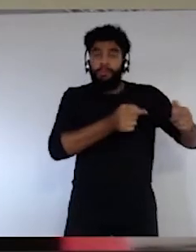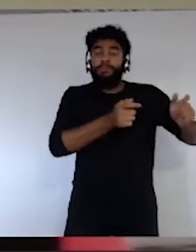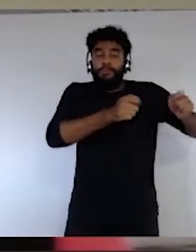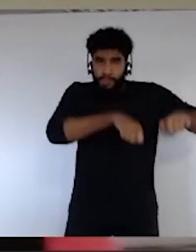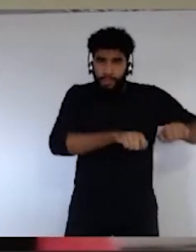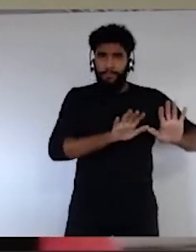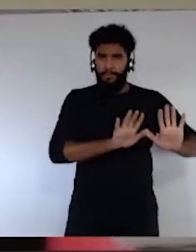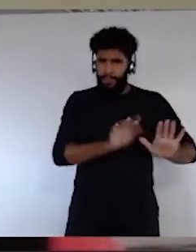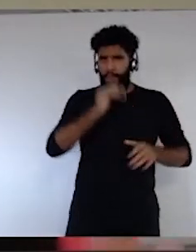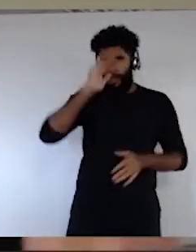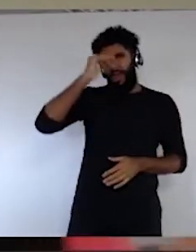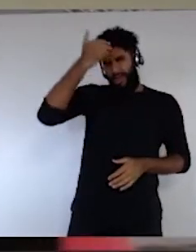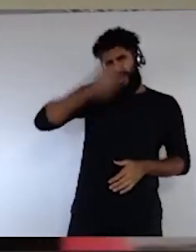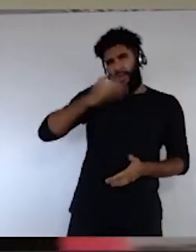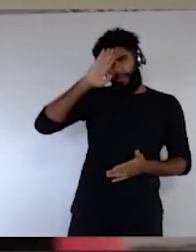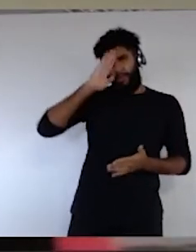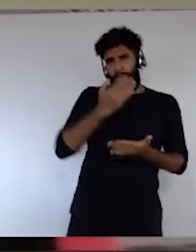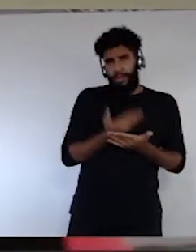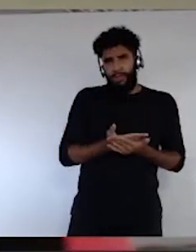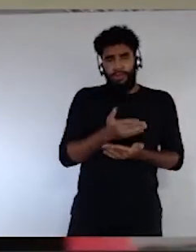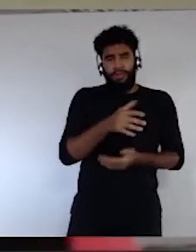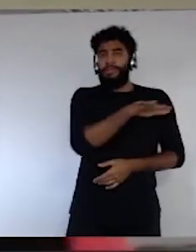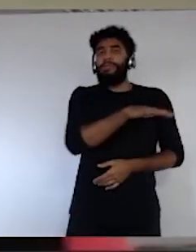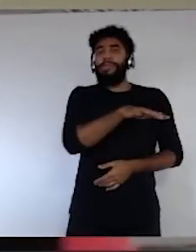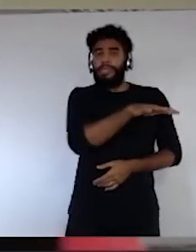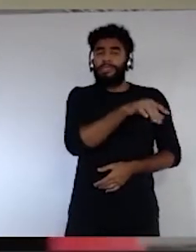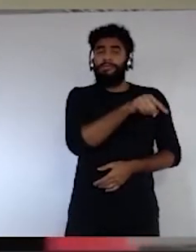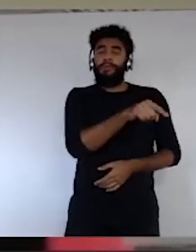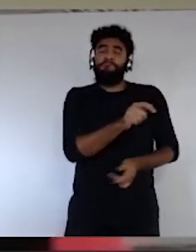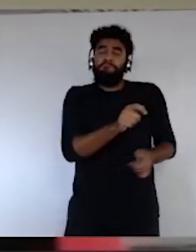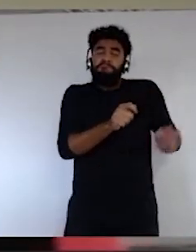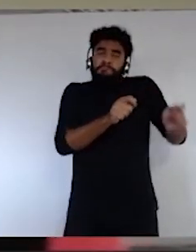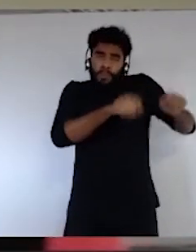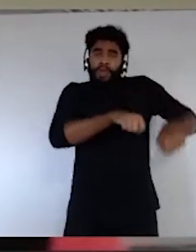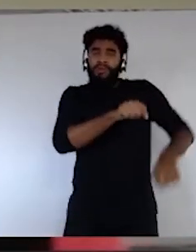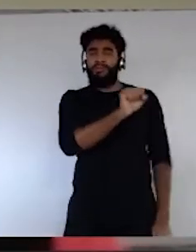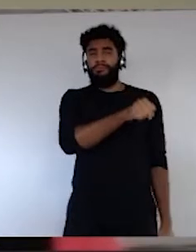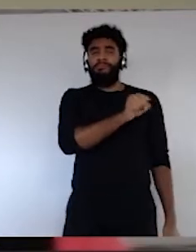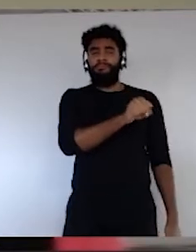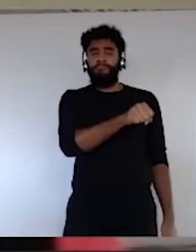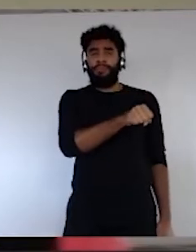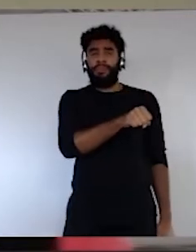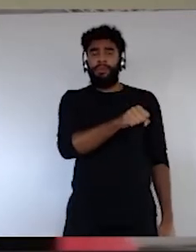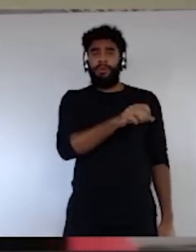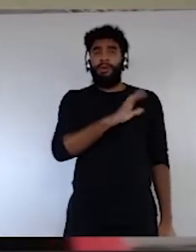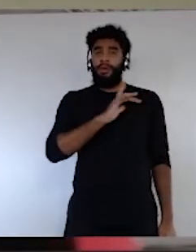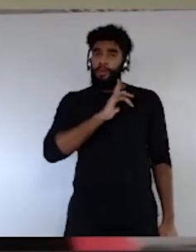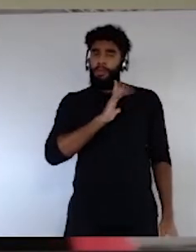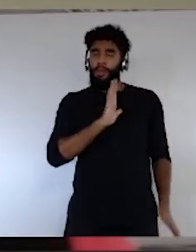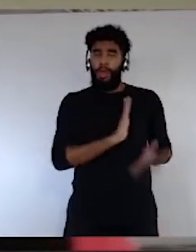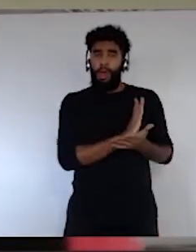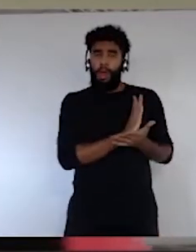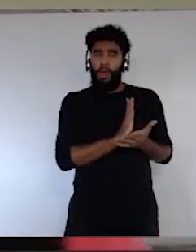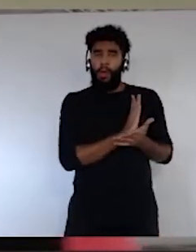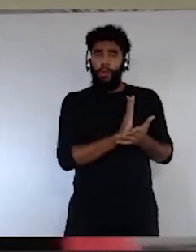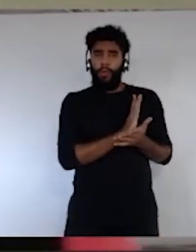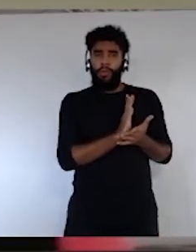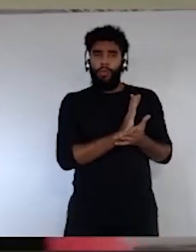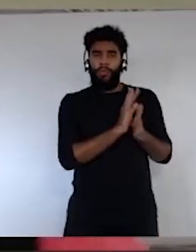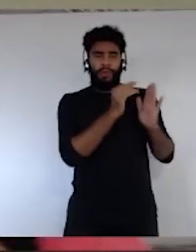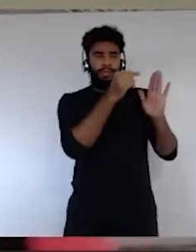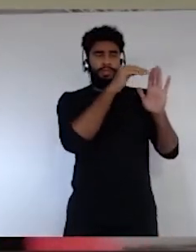eu acredito que, nesse ambiente, sim, há observância